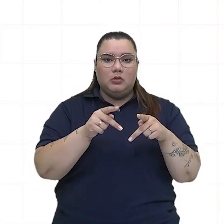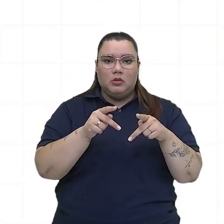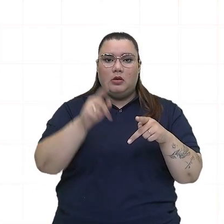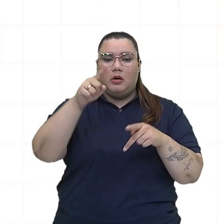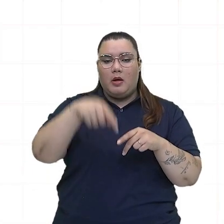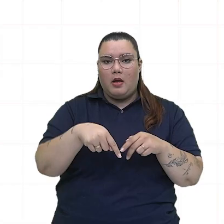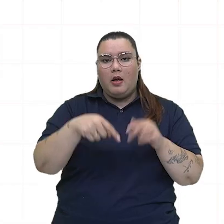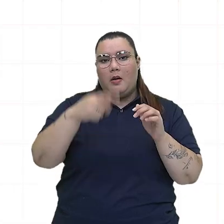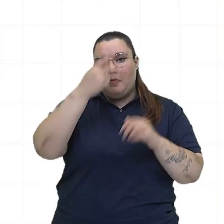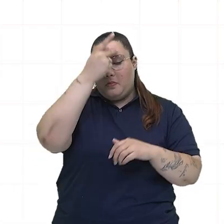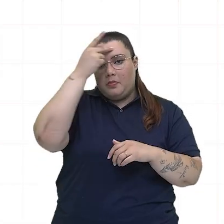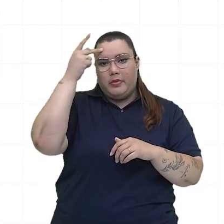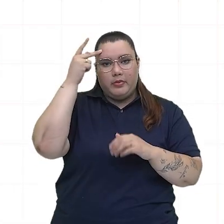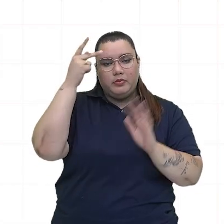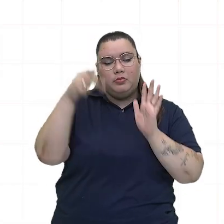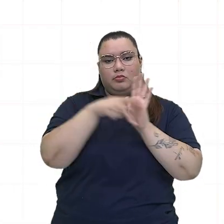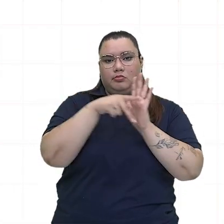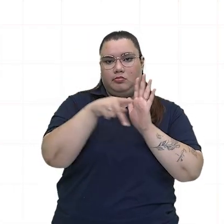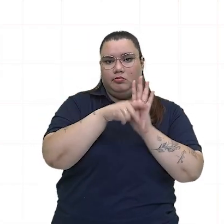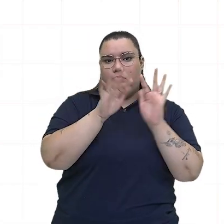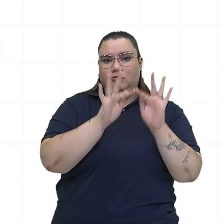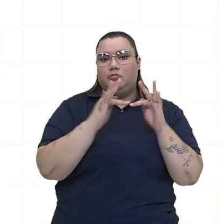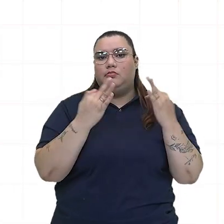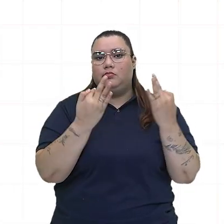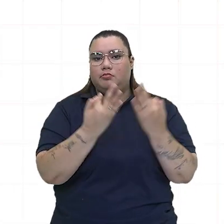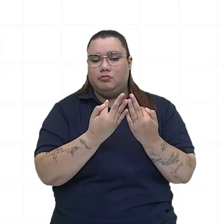da mão de obra envolvida,